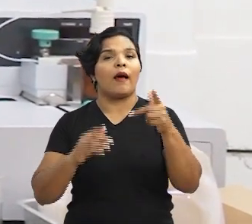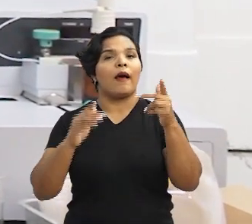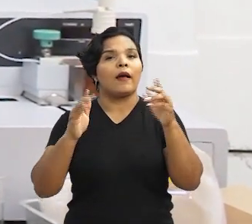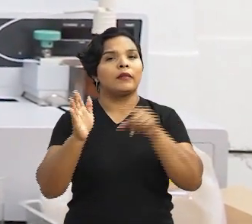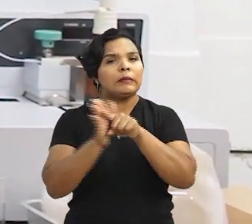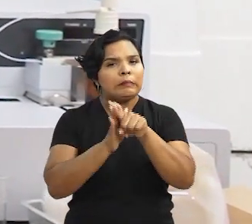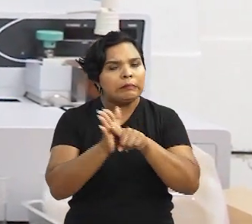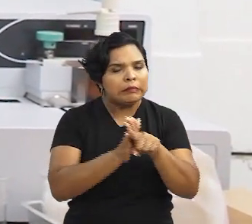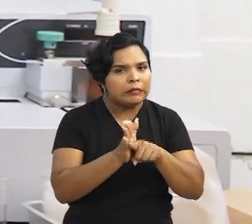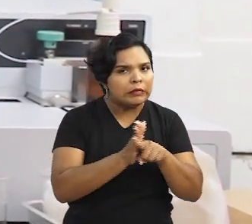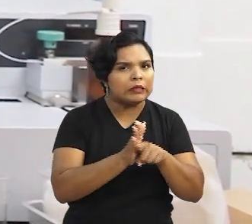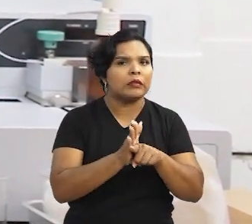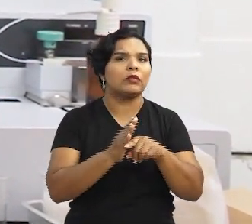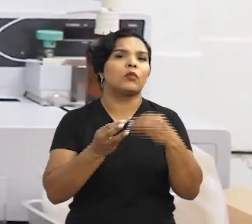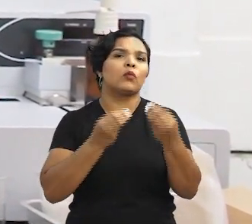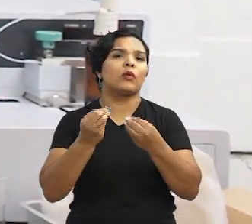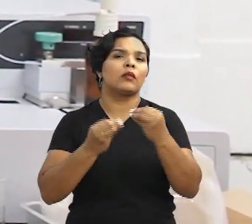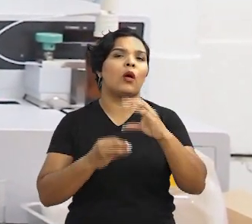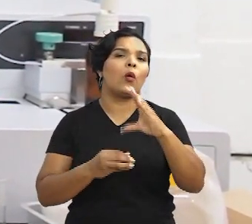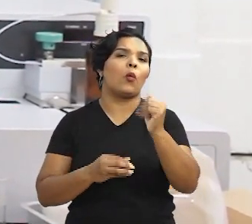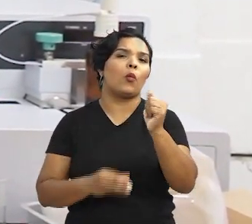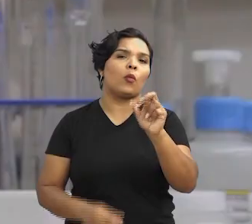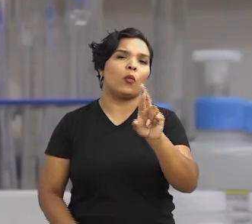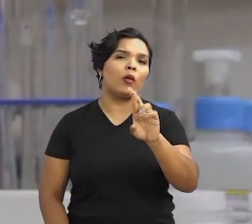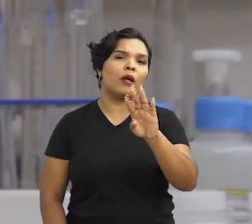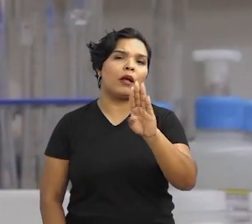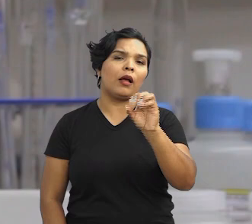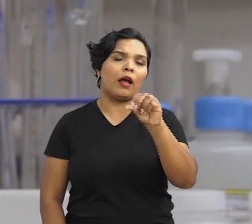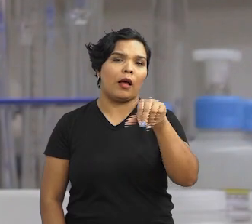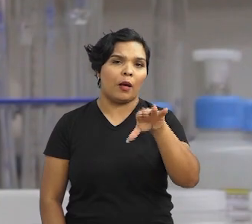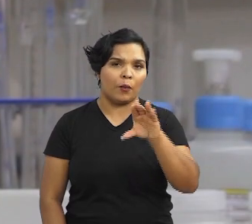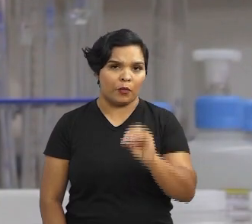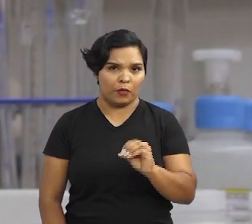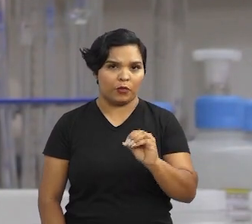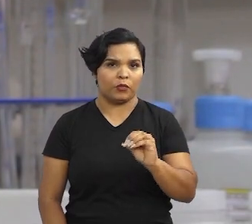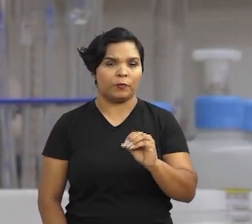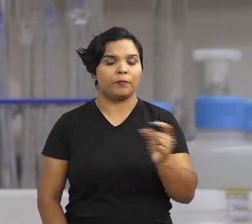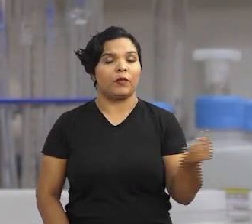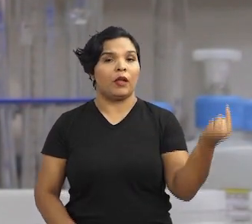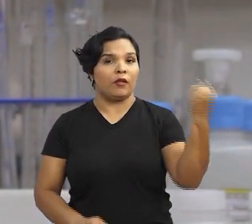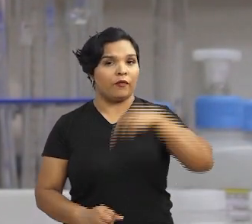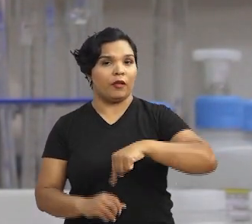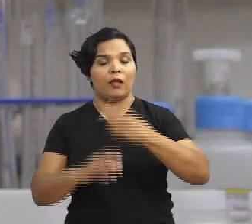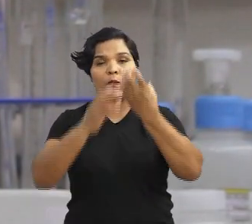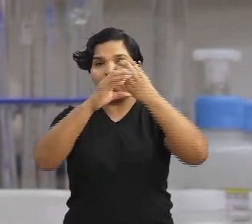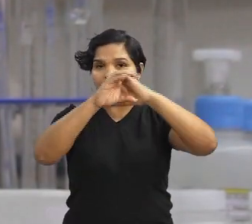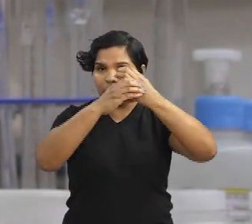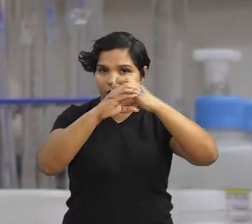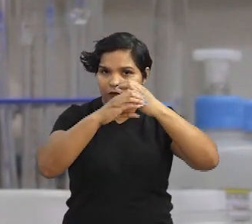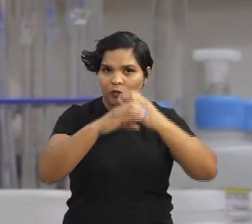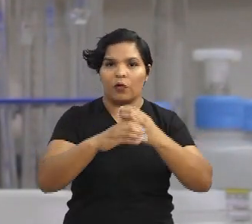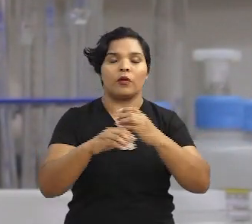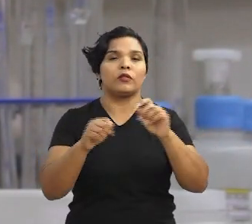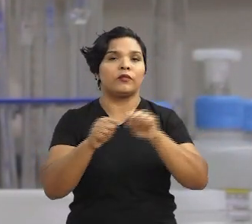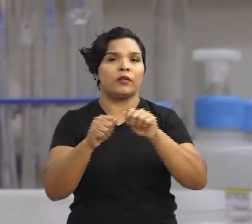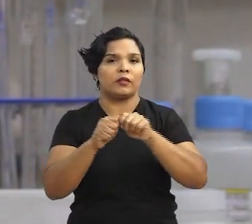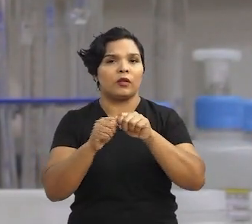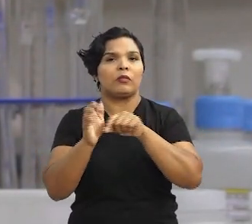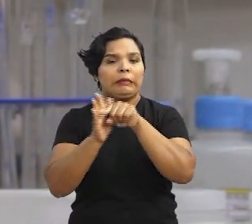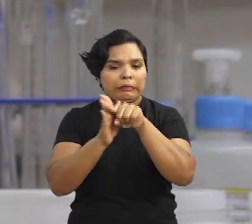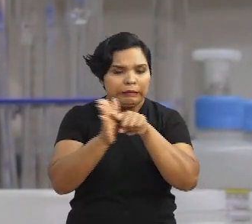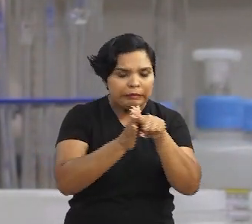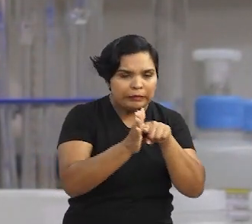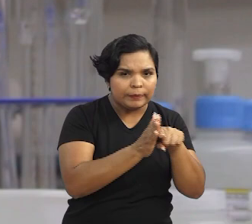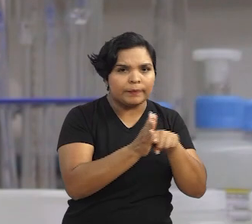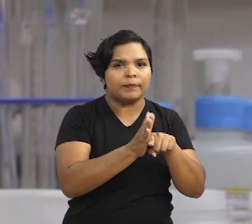análise do carbono do solo que eu mencionei antes. Essas amostras foram trazidas para o laboratório com o intuito de realizar